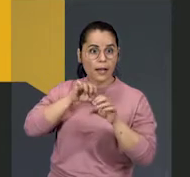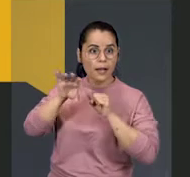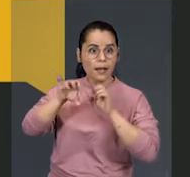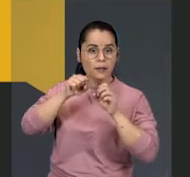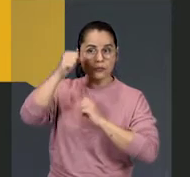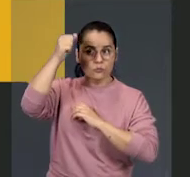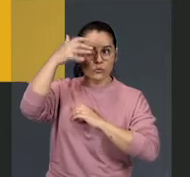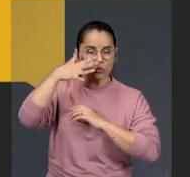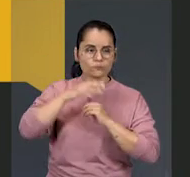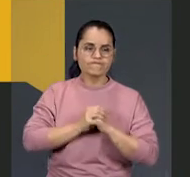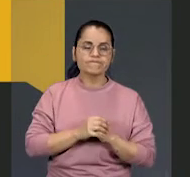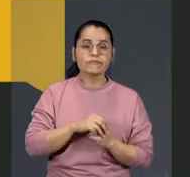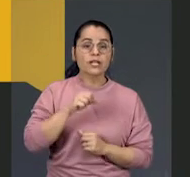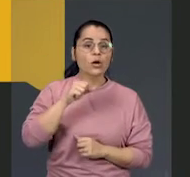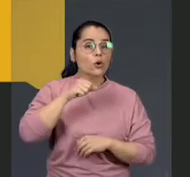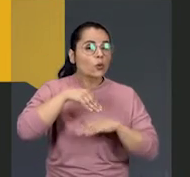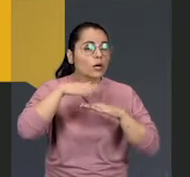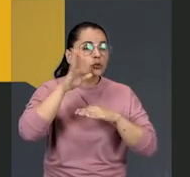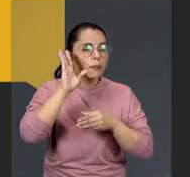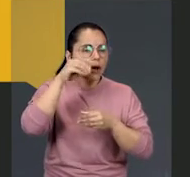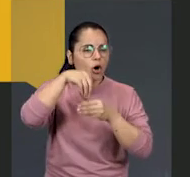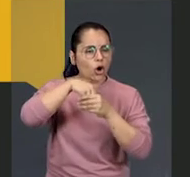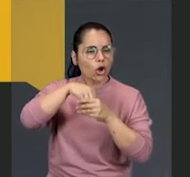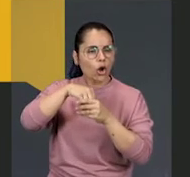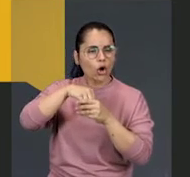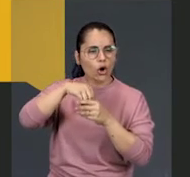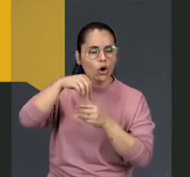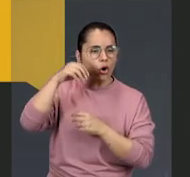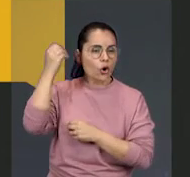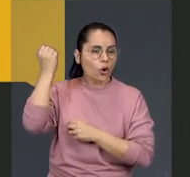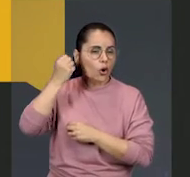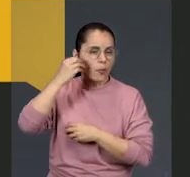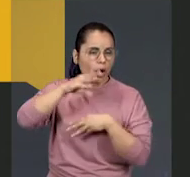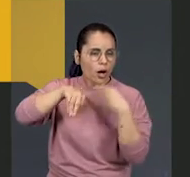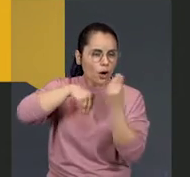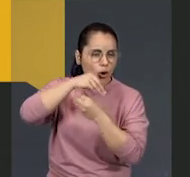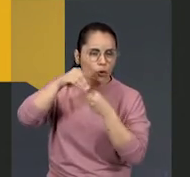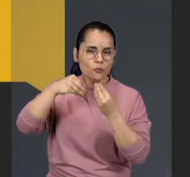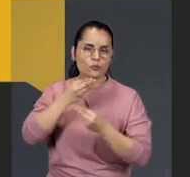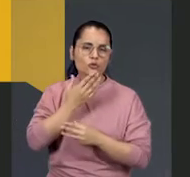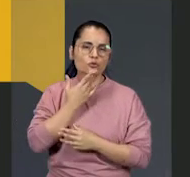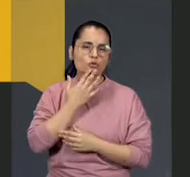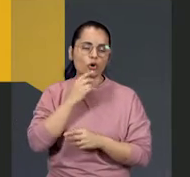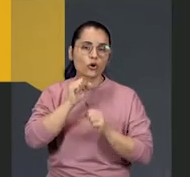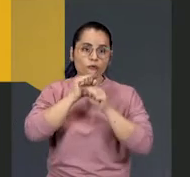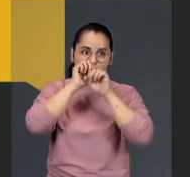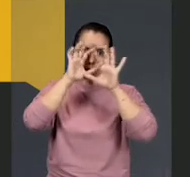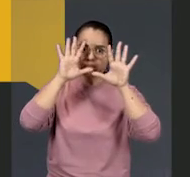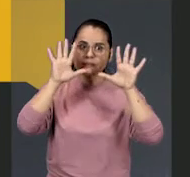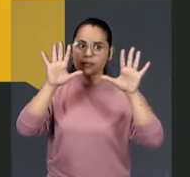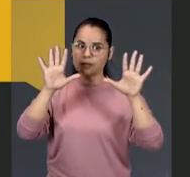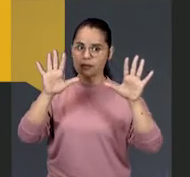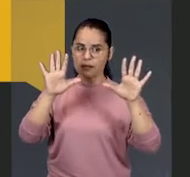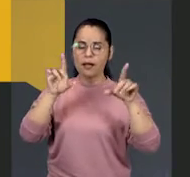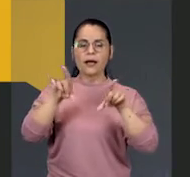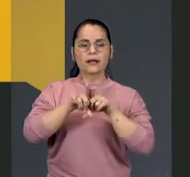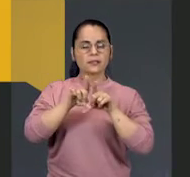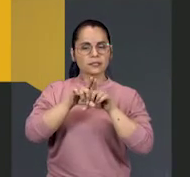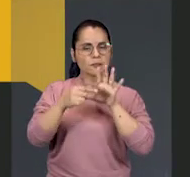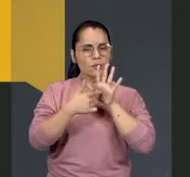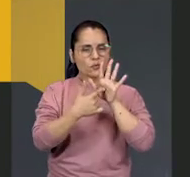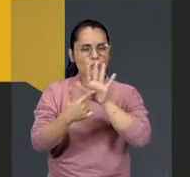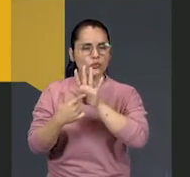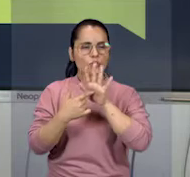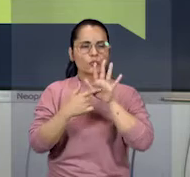luminosidade. Quanto mais vai acrescentando o branco nessa cor, ela vai ganhar luminosidade e ela vai